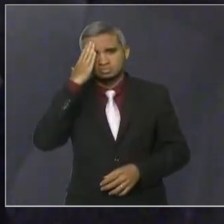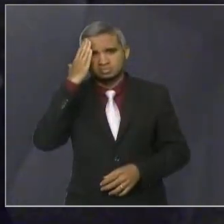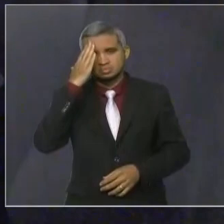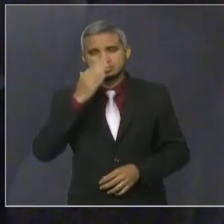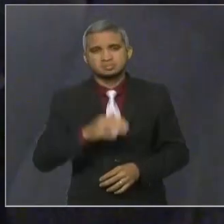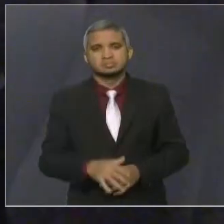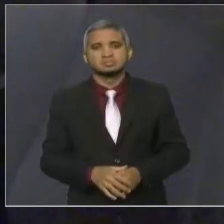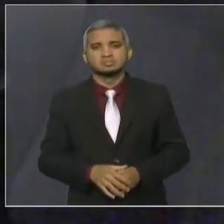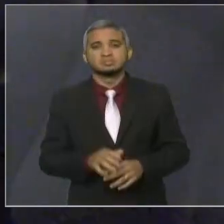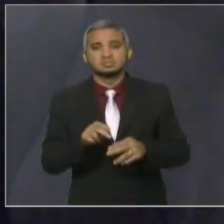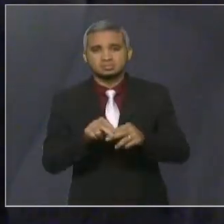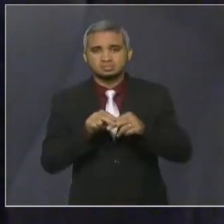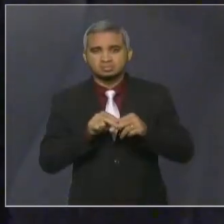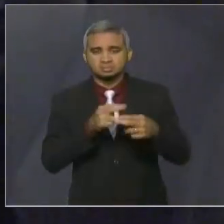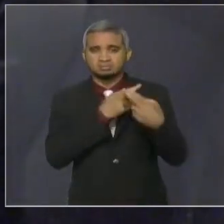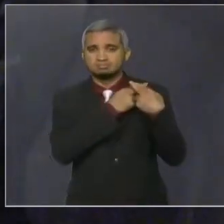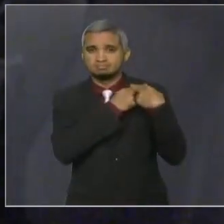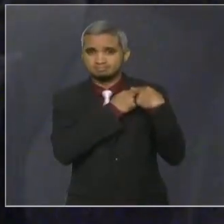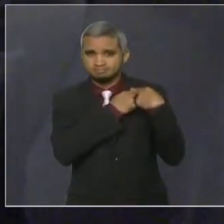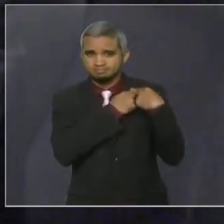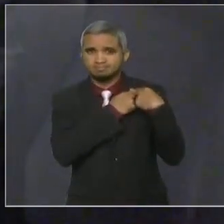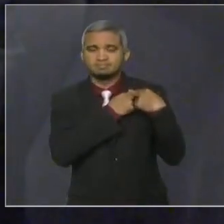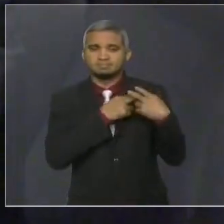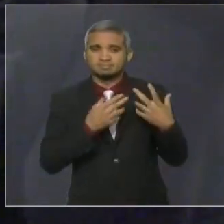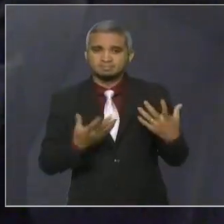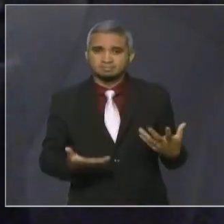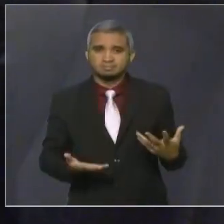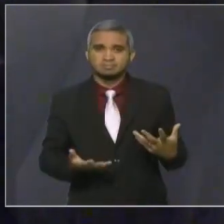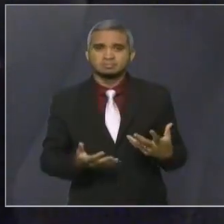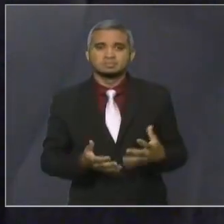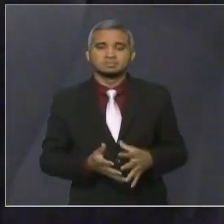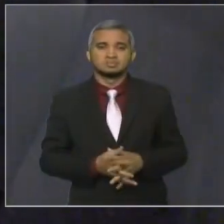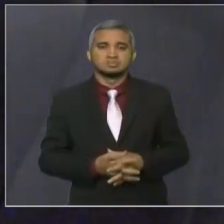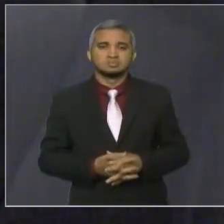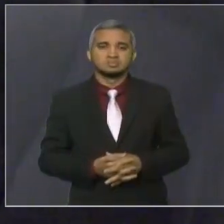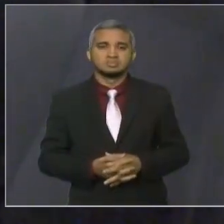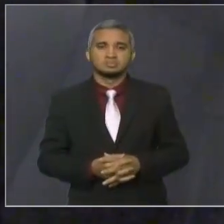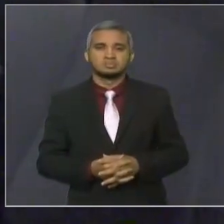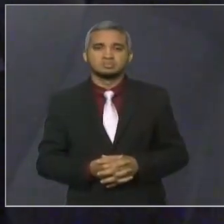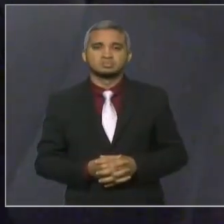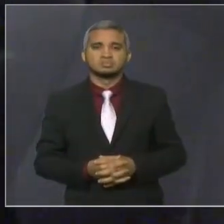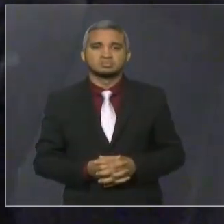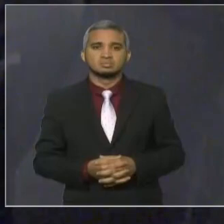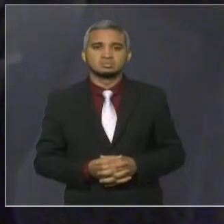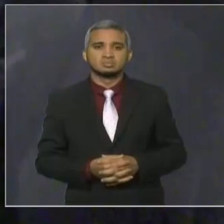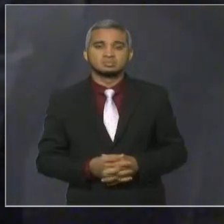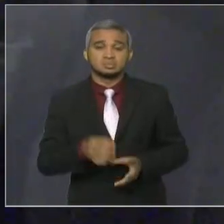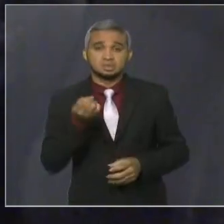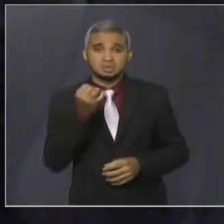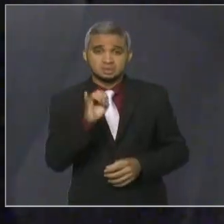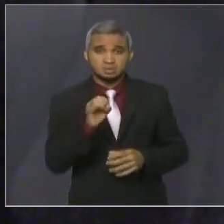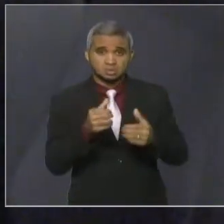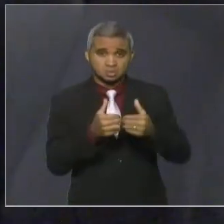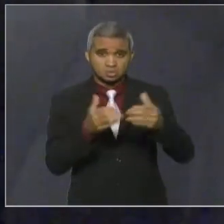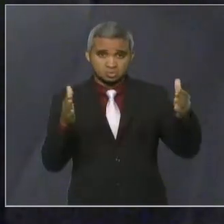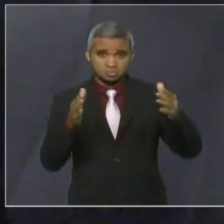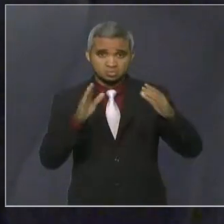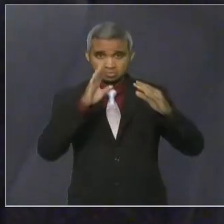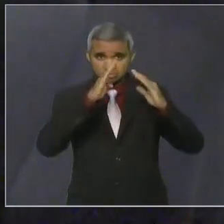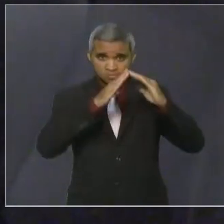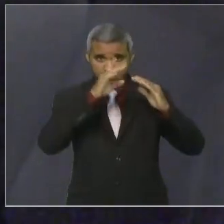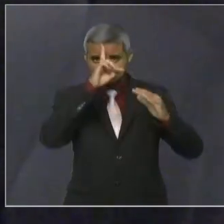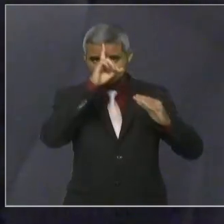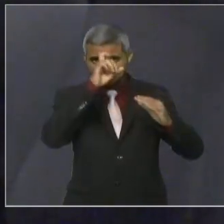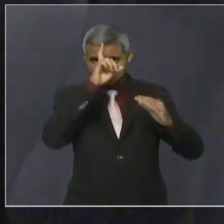isso é de muita responsabilidade quando você abre um serviço, porque ganhos sociais não se retira. Uma vez que você abre um serviço, você tem que manter esse serviço